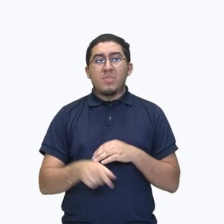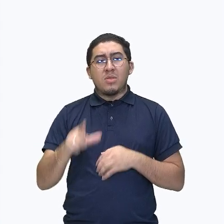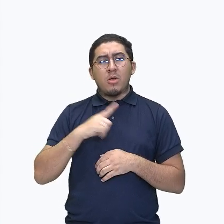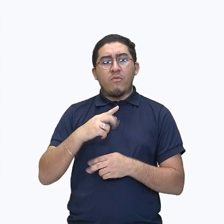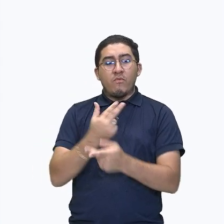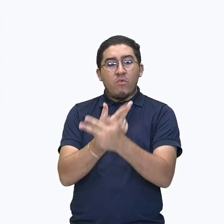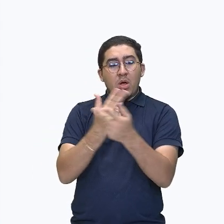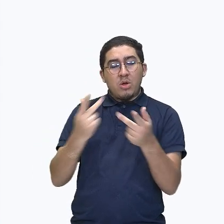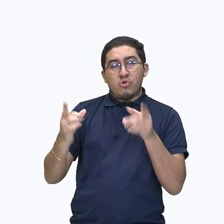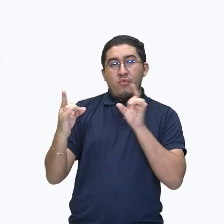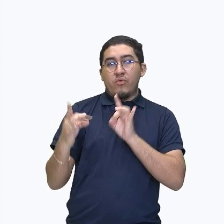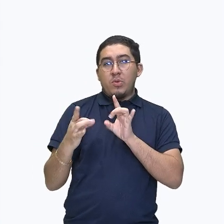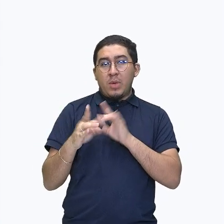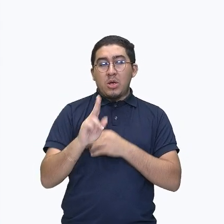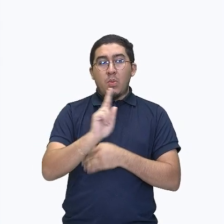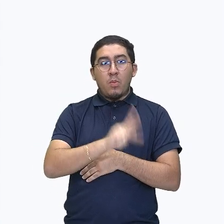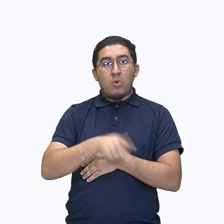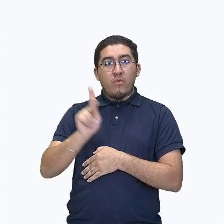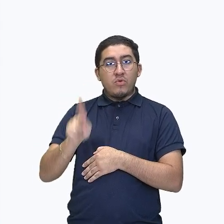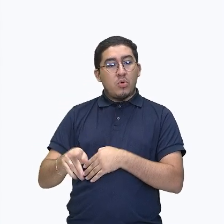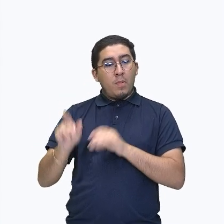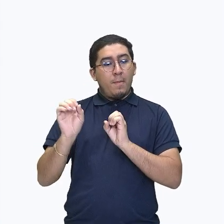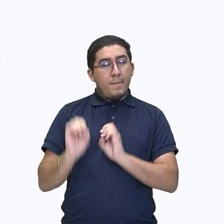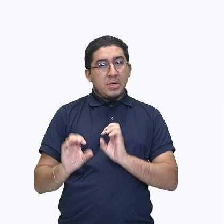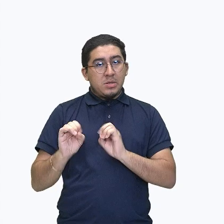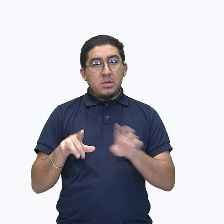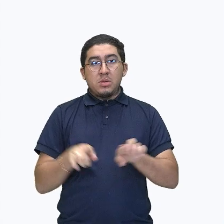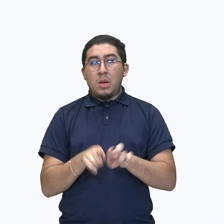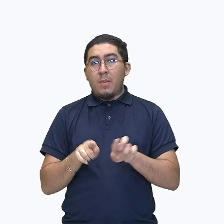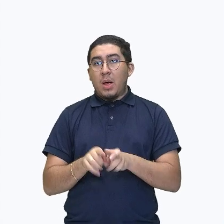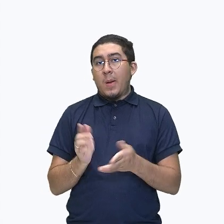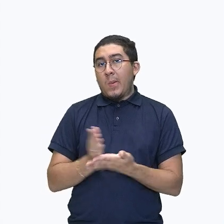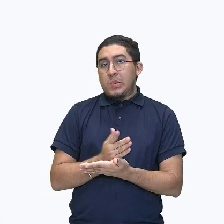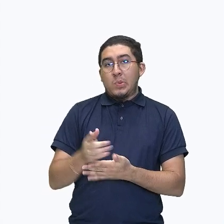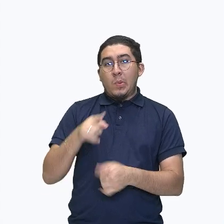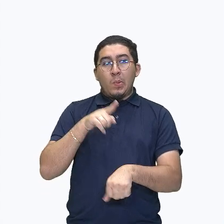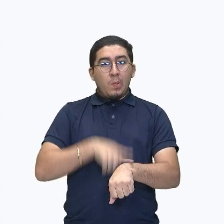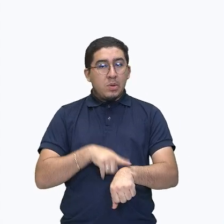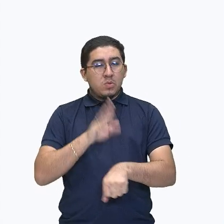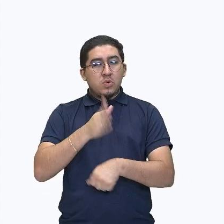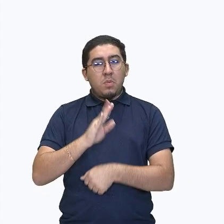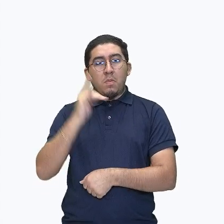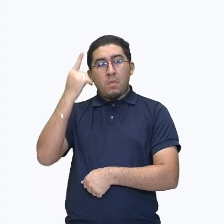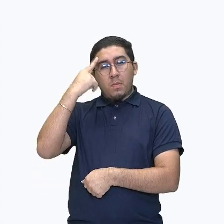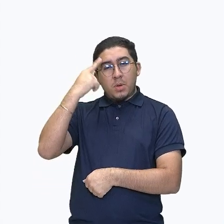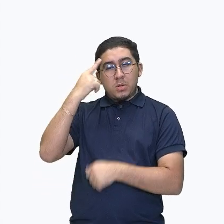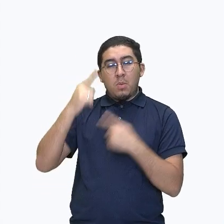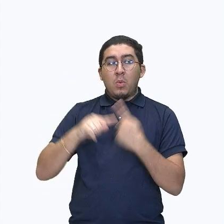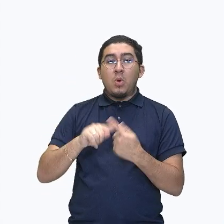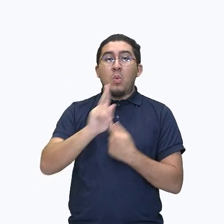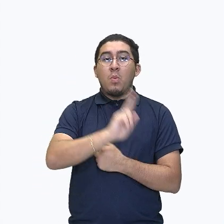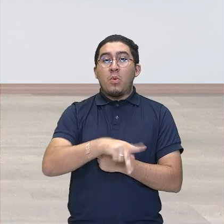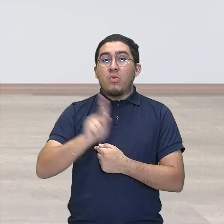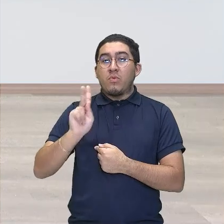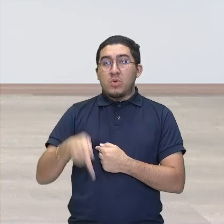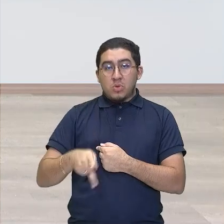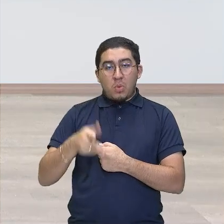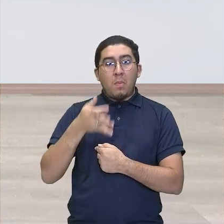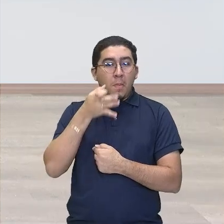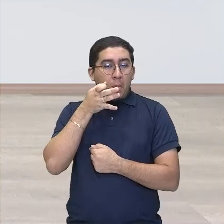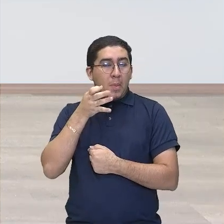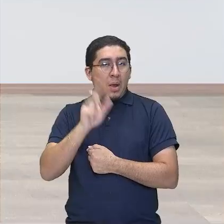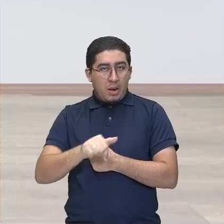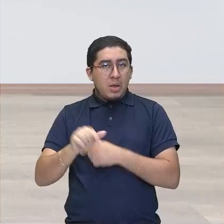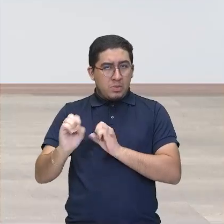nossos professores ministrantes, que alguns desses momentos, né, professora Ellen, foi justamente pensado porque eles sinalizaram que essas